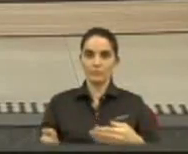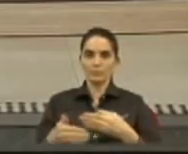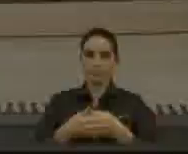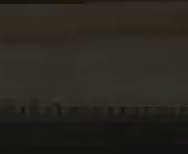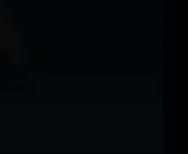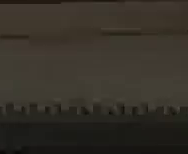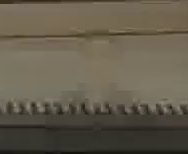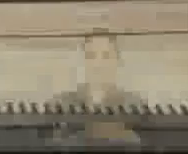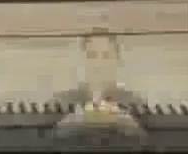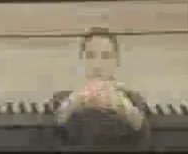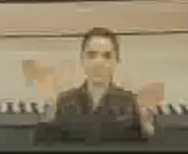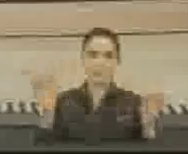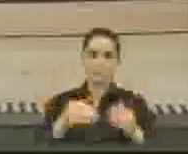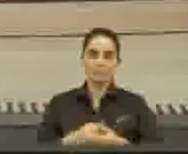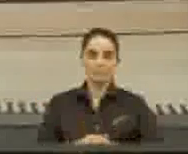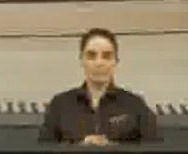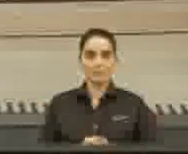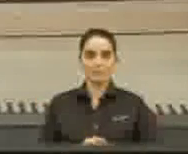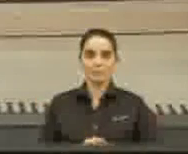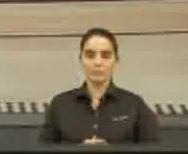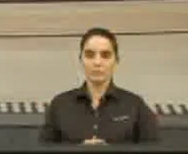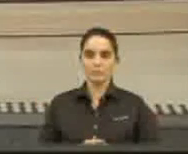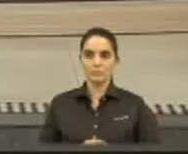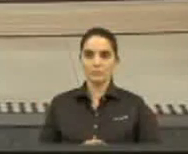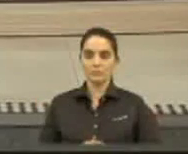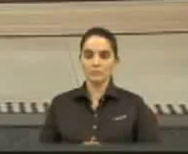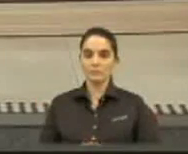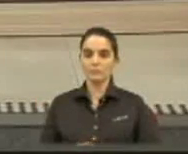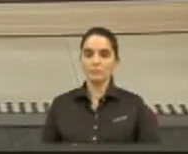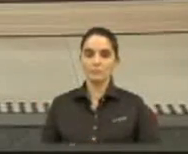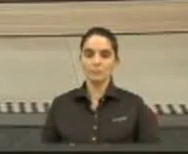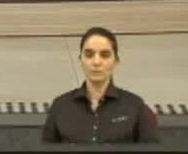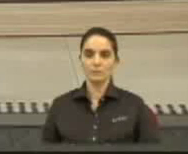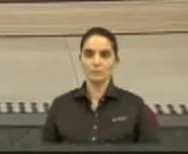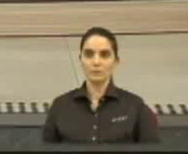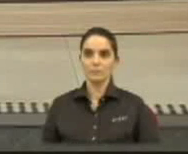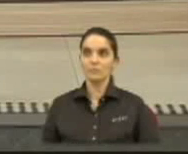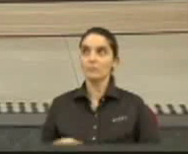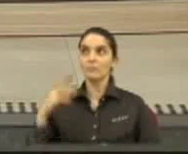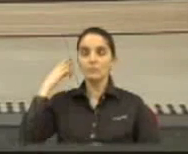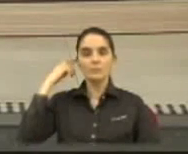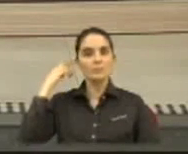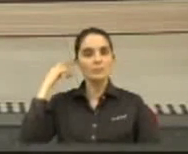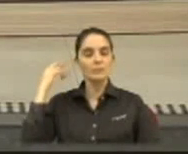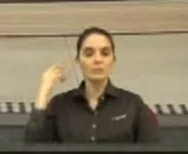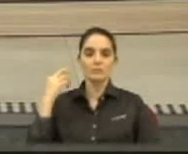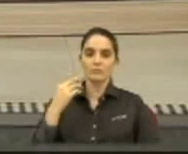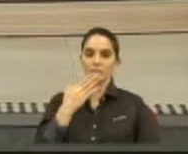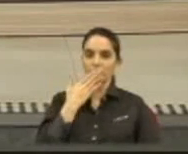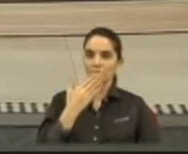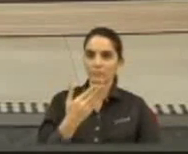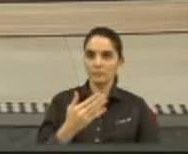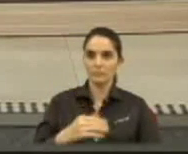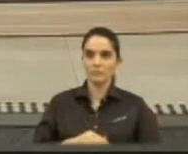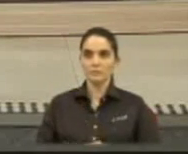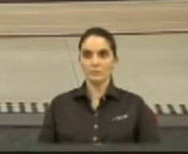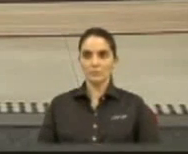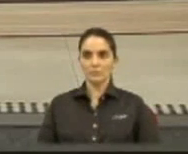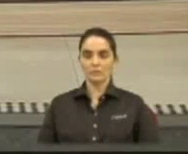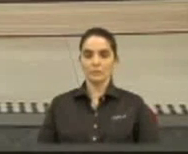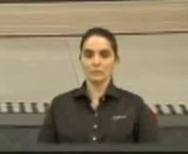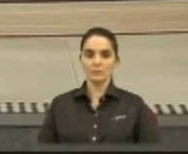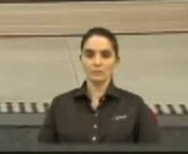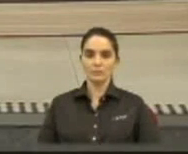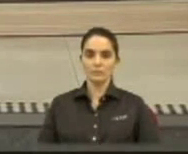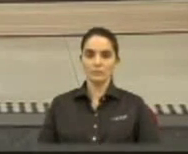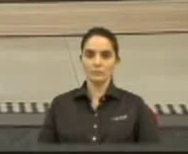mesa. Aberta. Pela ordem, senhor presidente. Uma questão de ordem do nobre vereador Ronei Costa Martins.